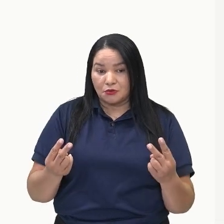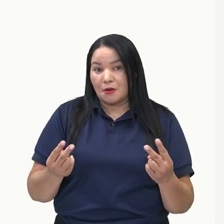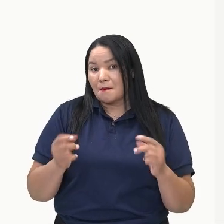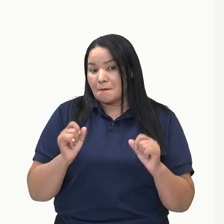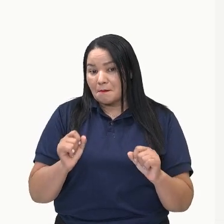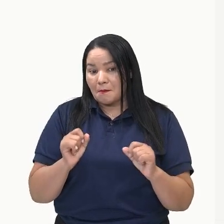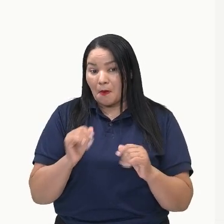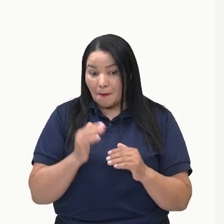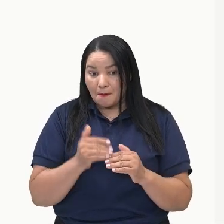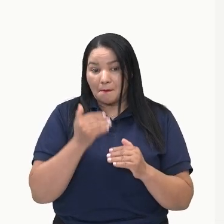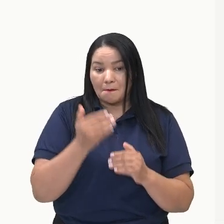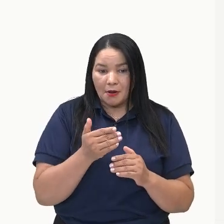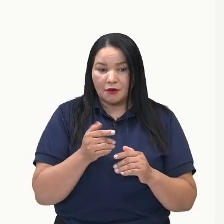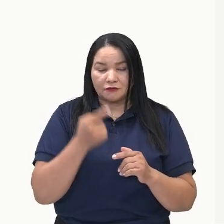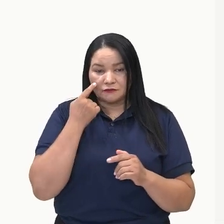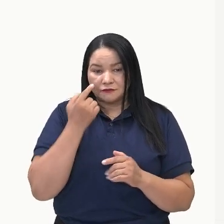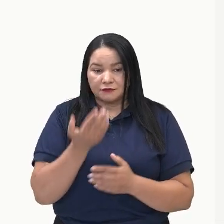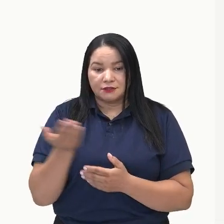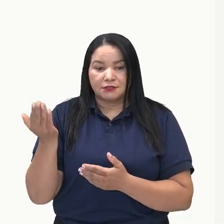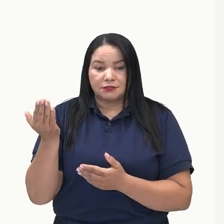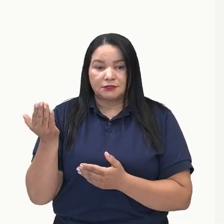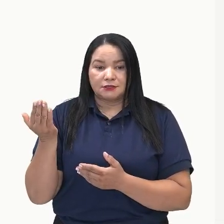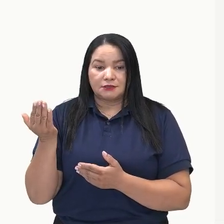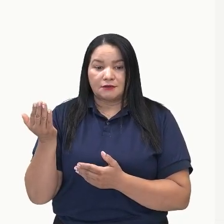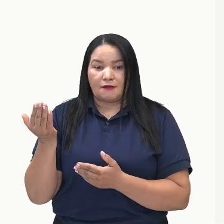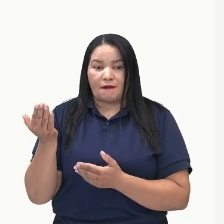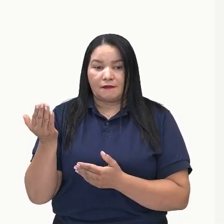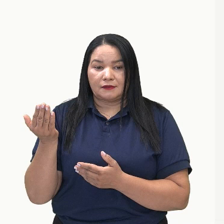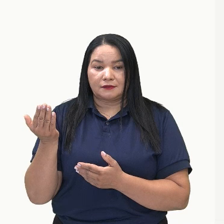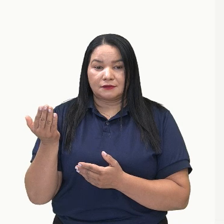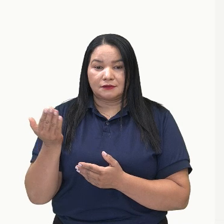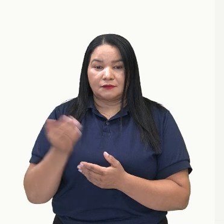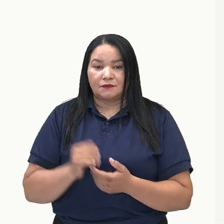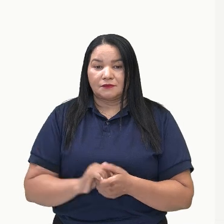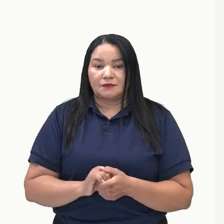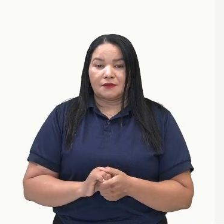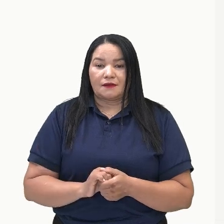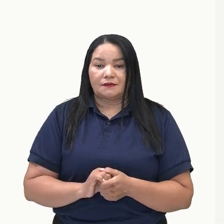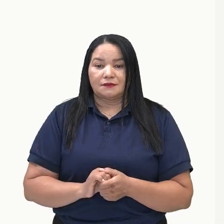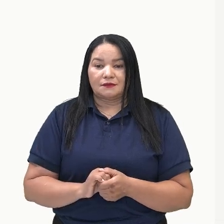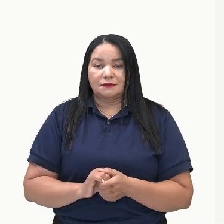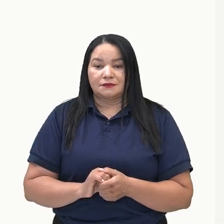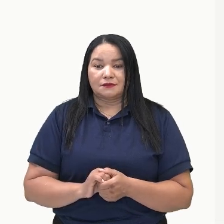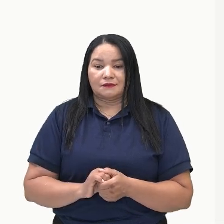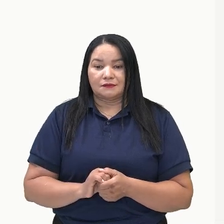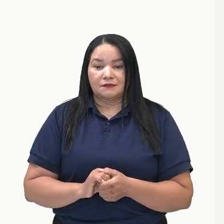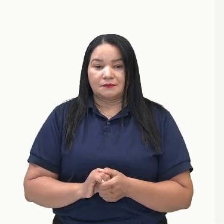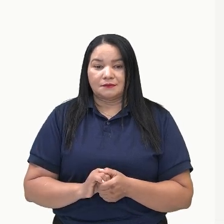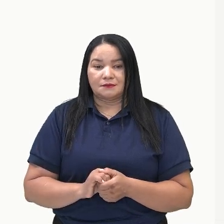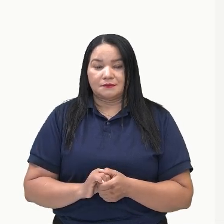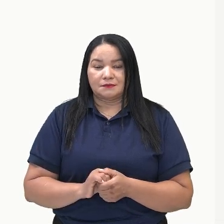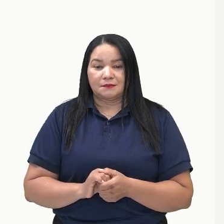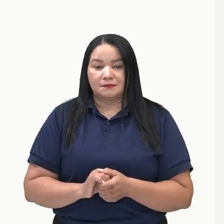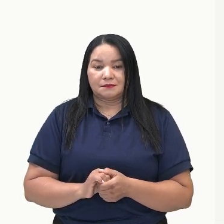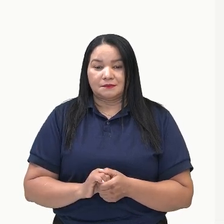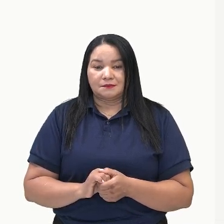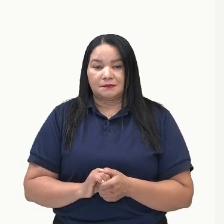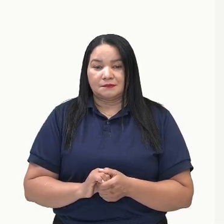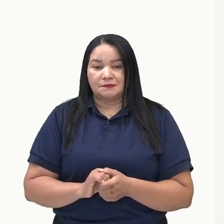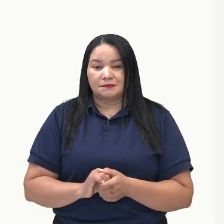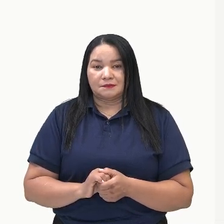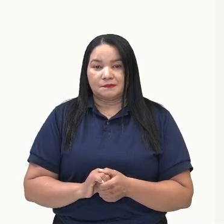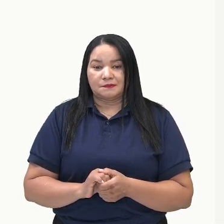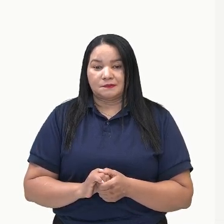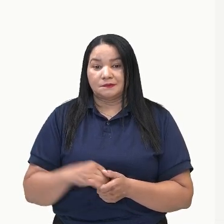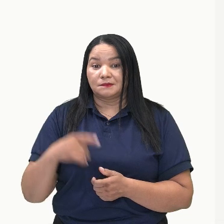Então a quadra ela vai ampliar um pouquinho, tá bom? Ela vai vir até aqui fora. Com